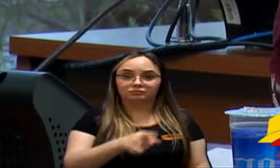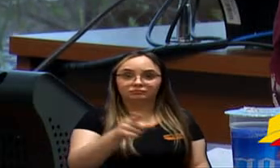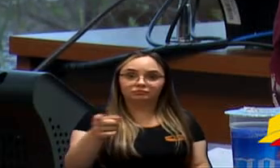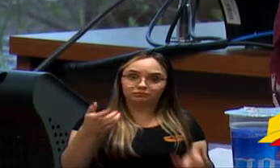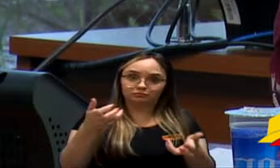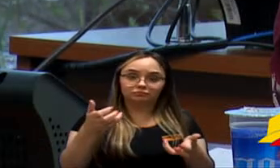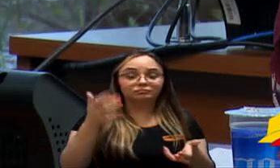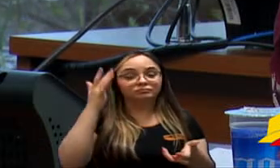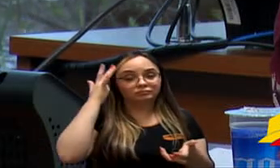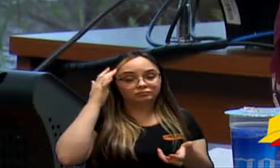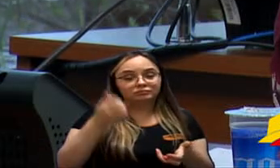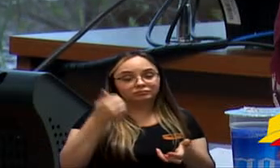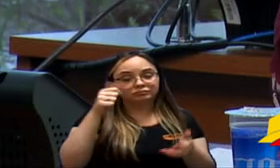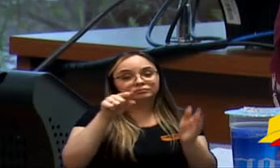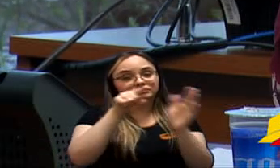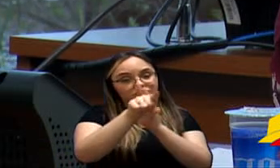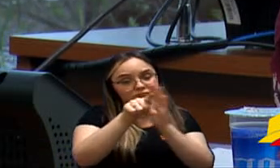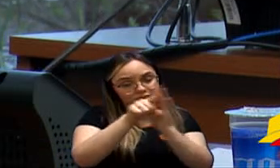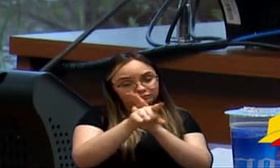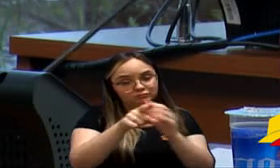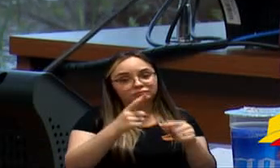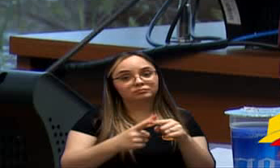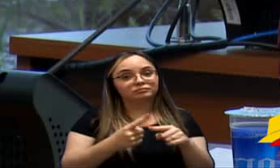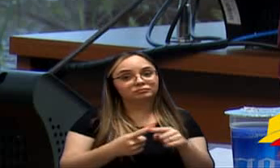fazer, acho melhor fazer os questionamentos já para...